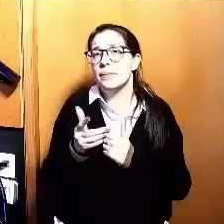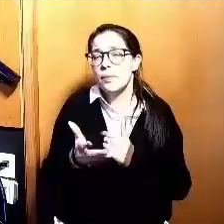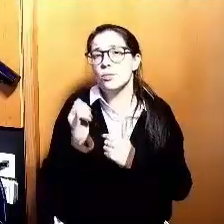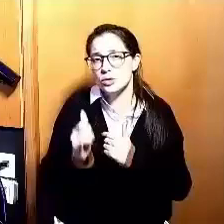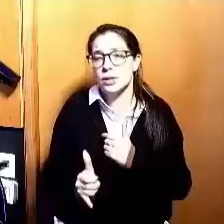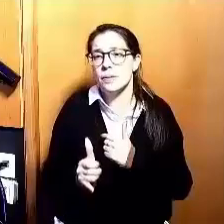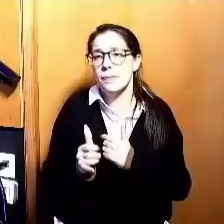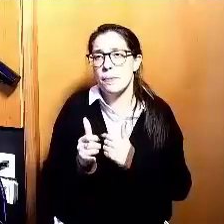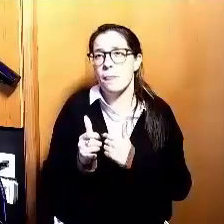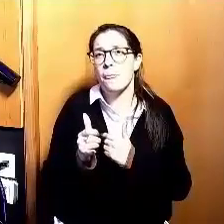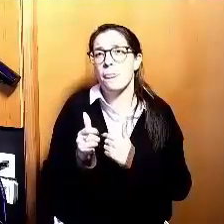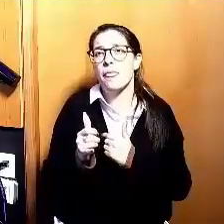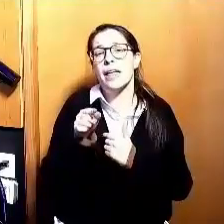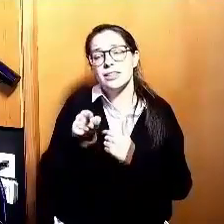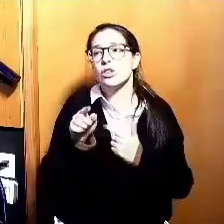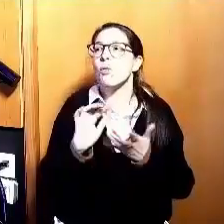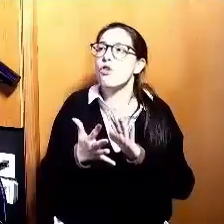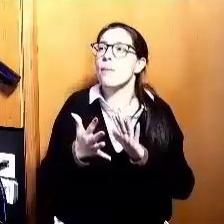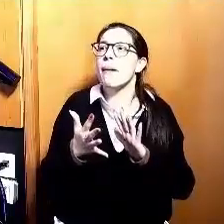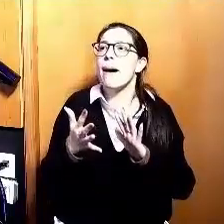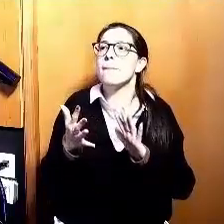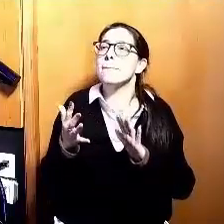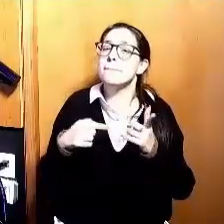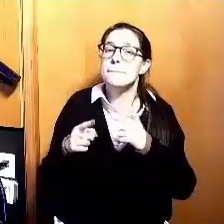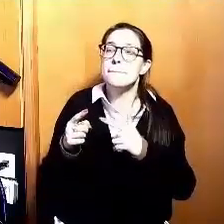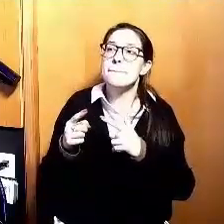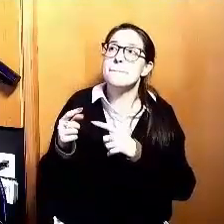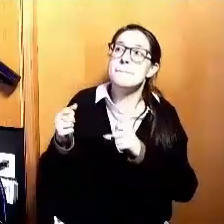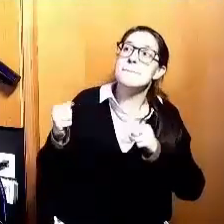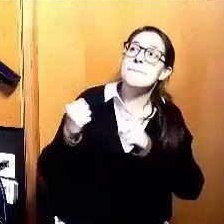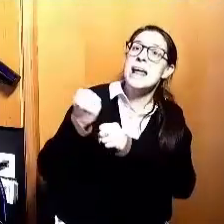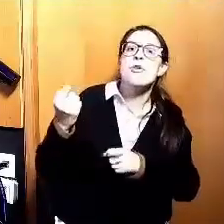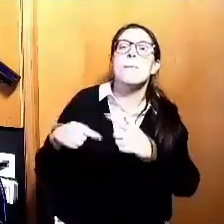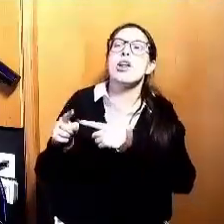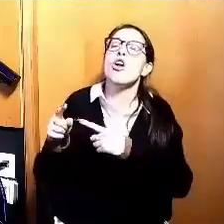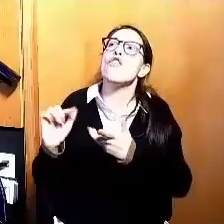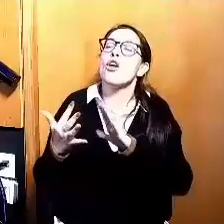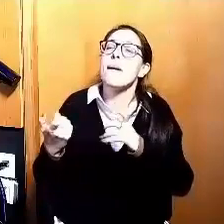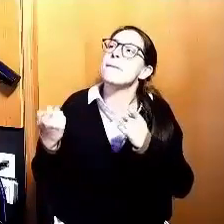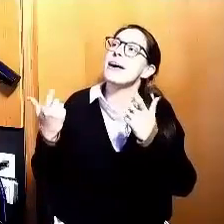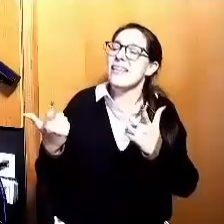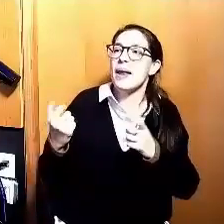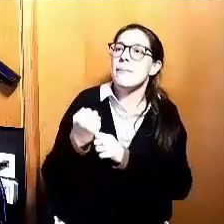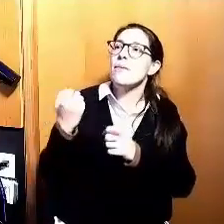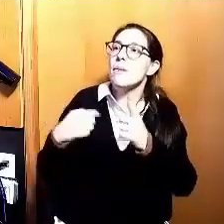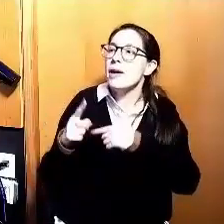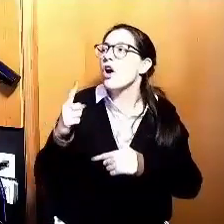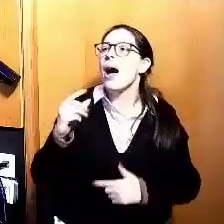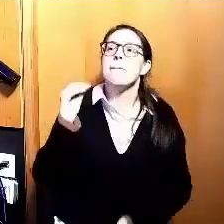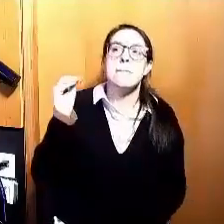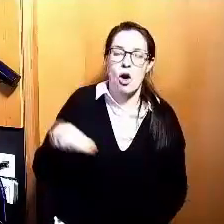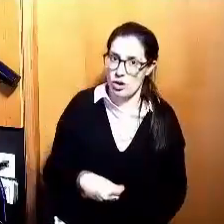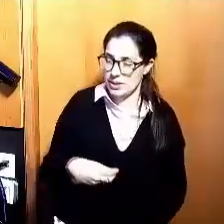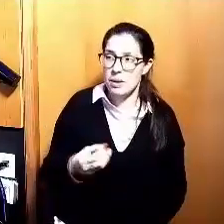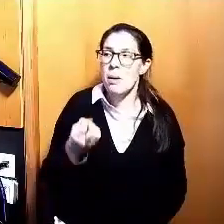sim. Que é um antiprêmio, é um prêmio para premiar as piores respostas de pedido de informação, e tem várias